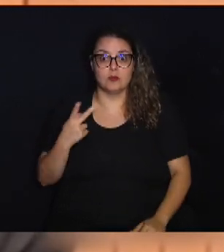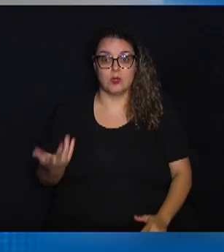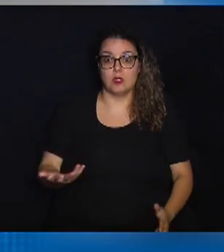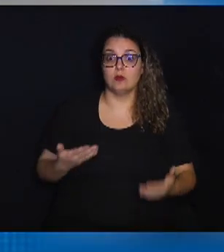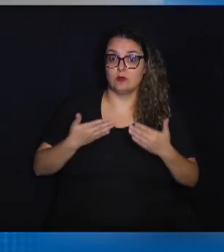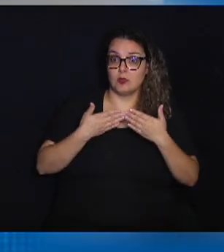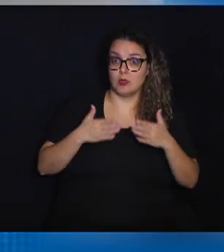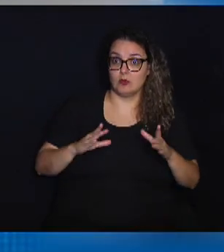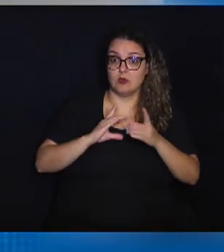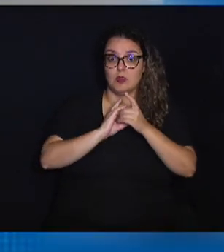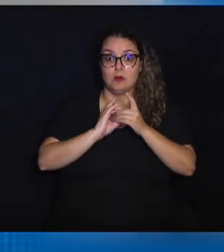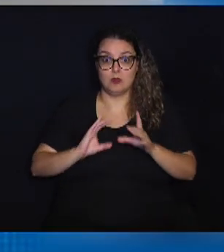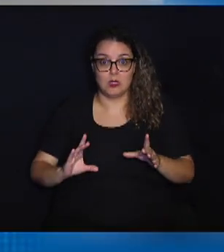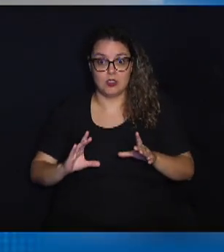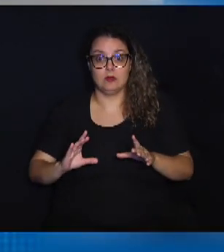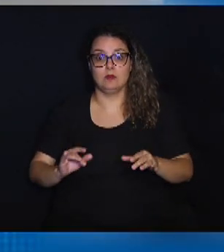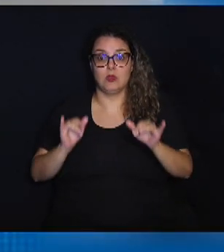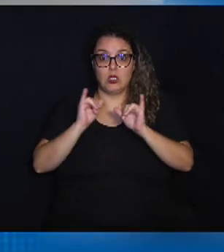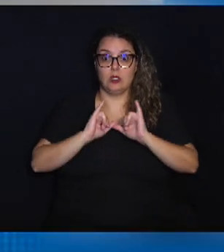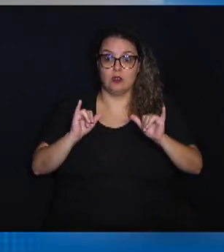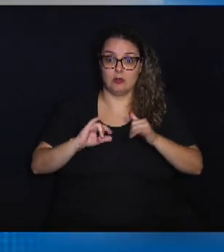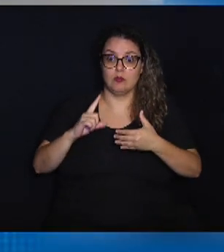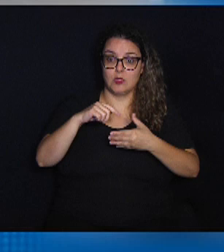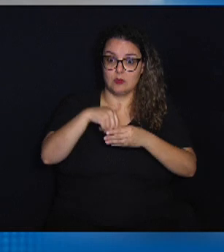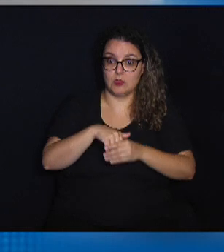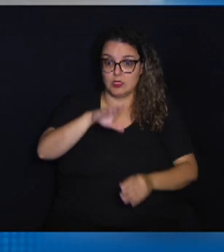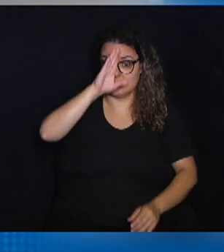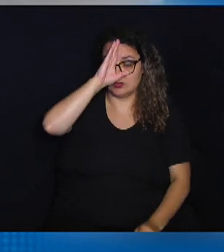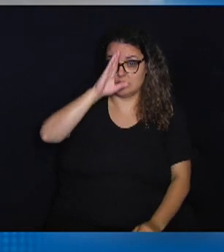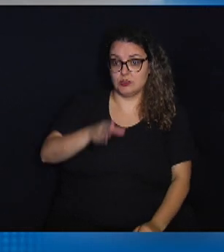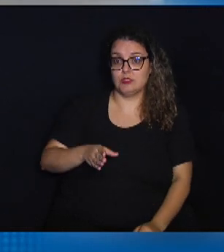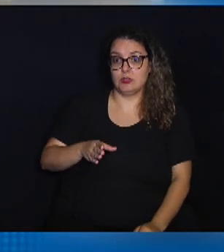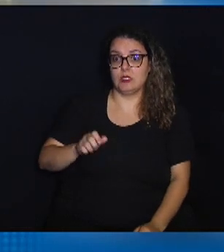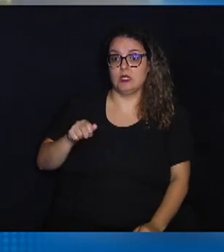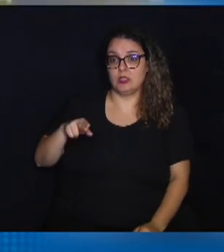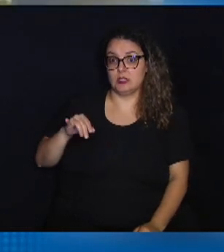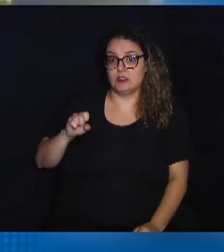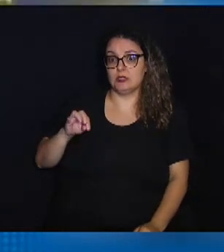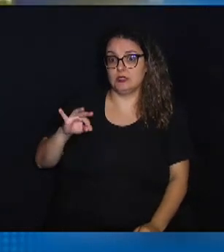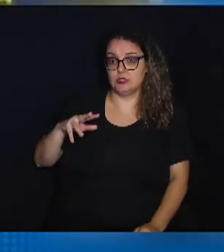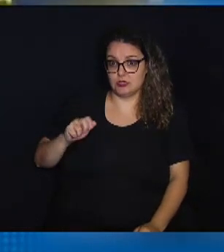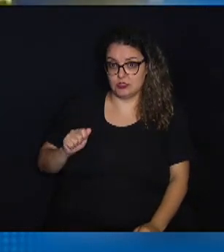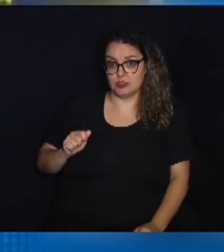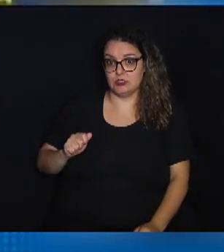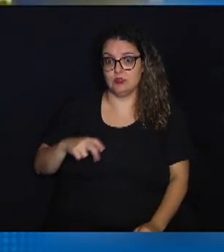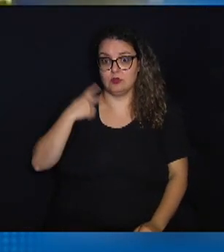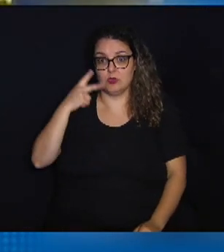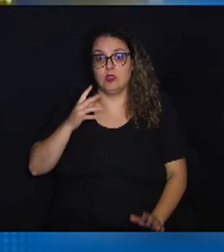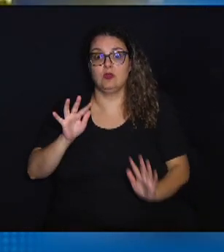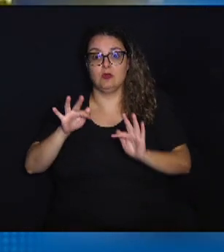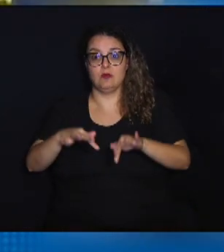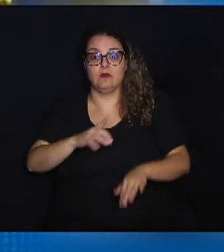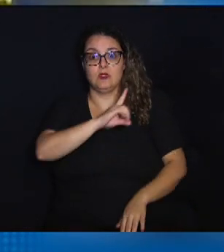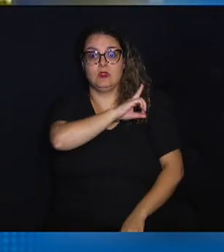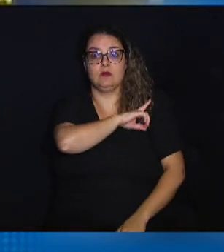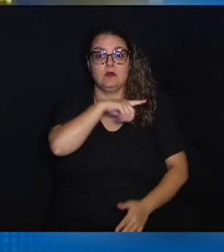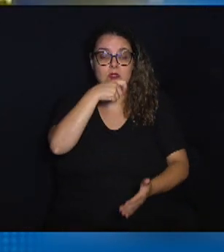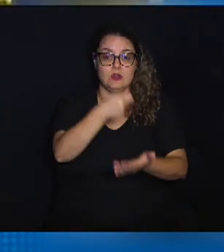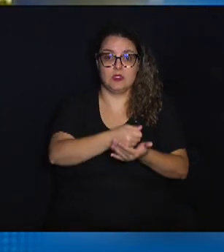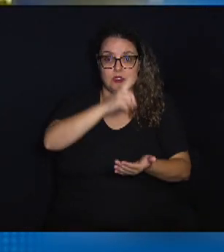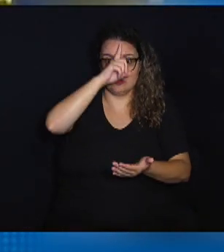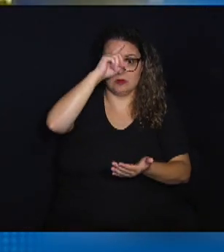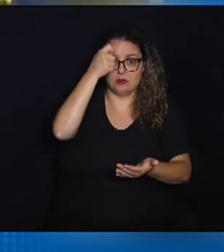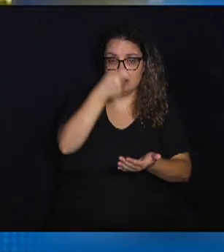abertura democrática em campanhas por eleições diretas, anistia política e o fim da ditadura. Se filiou